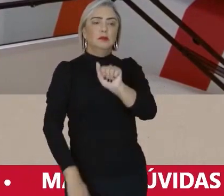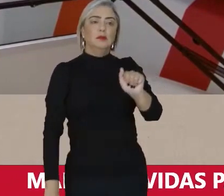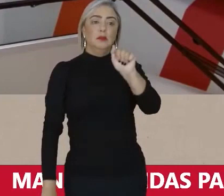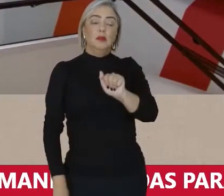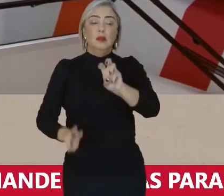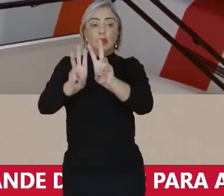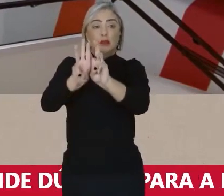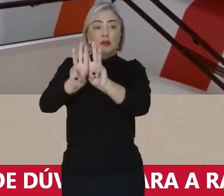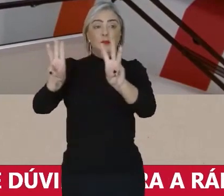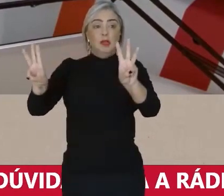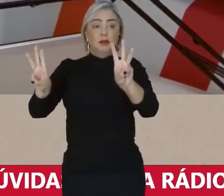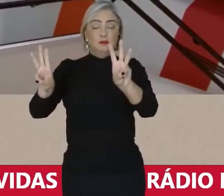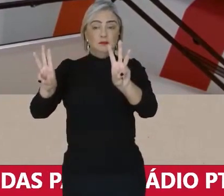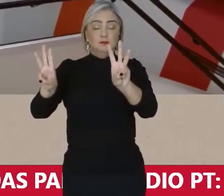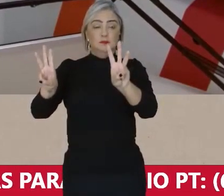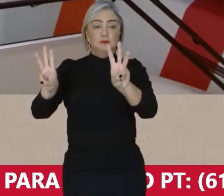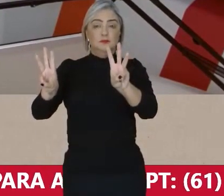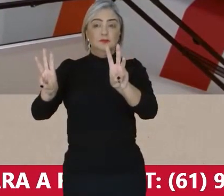associação pelo site, que é o